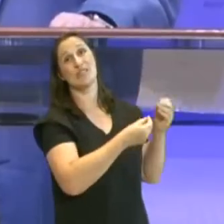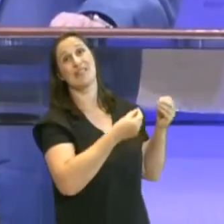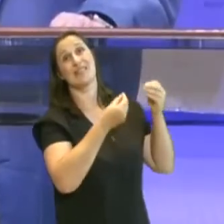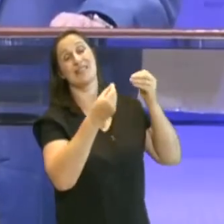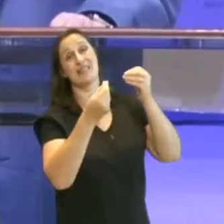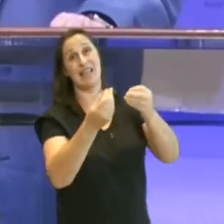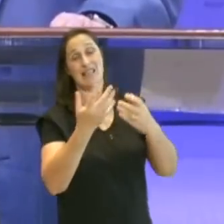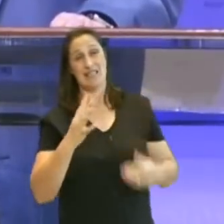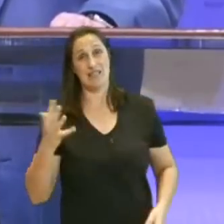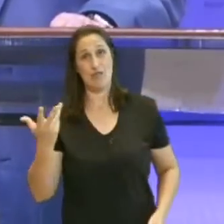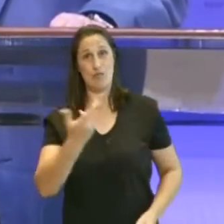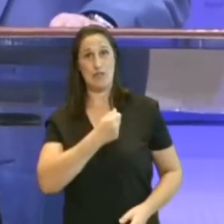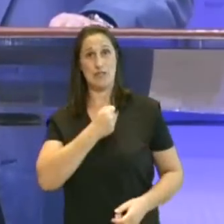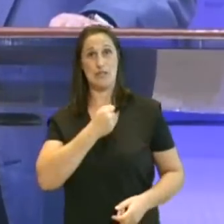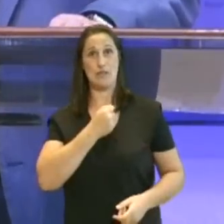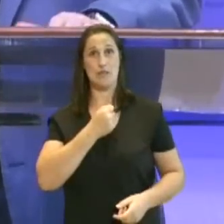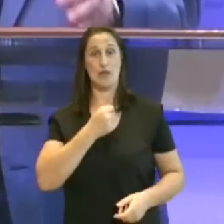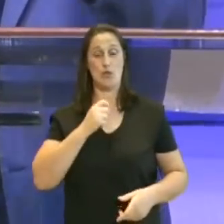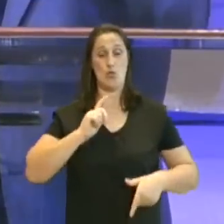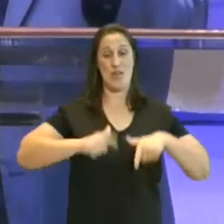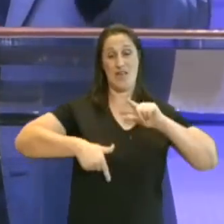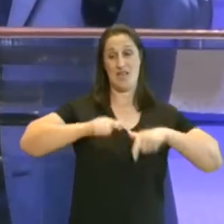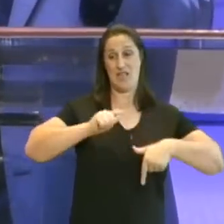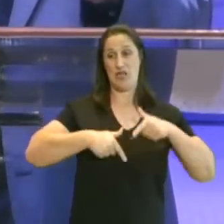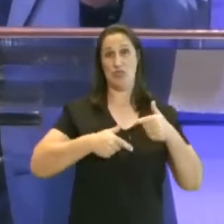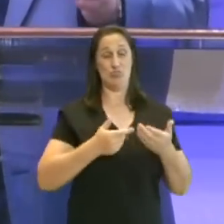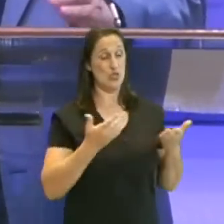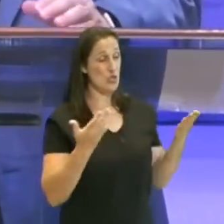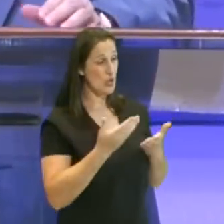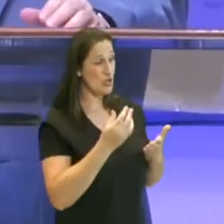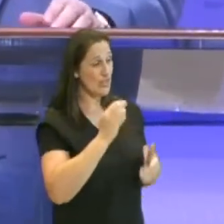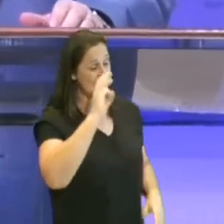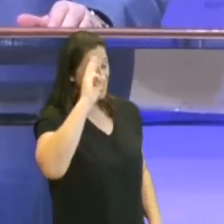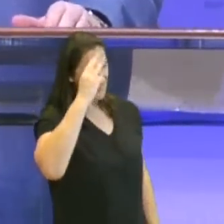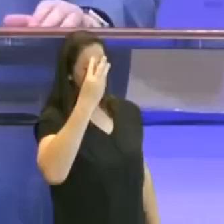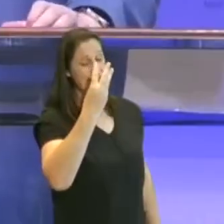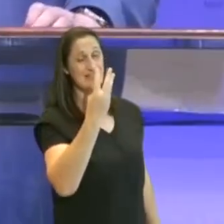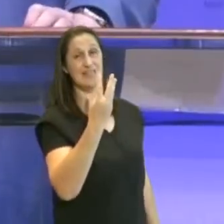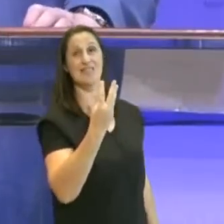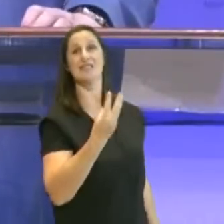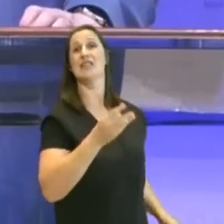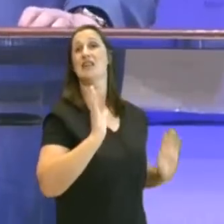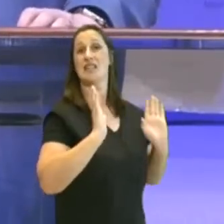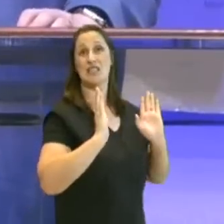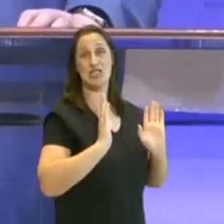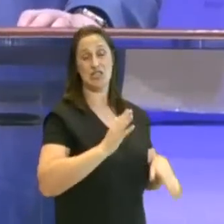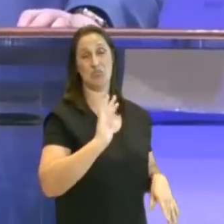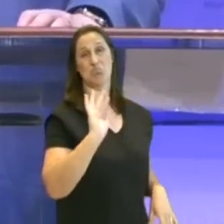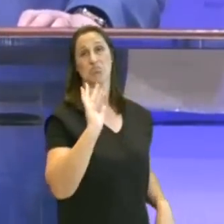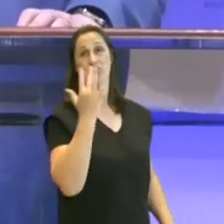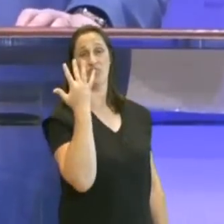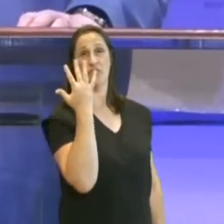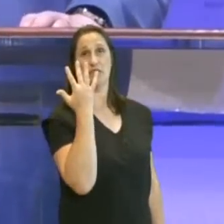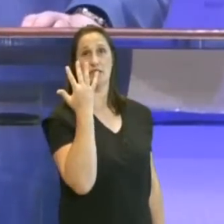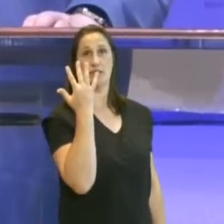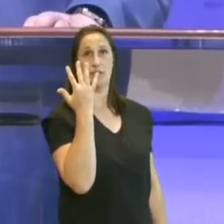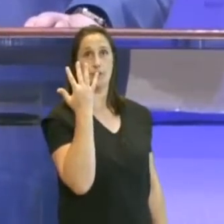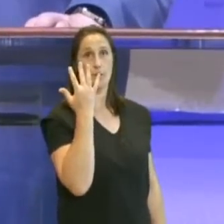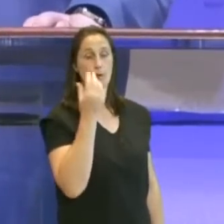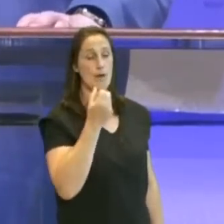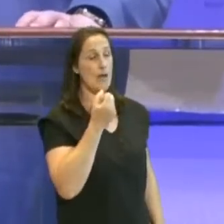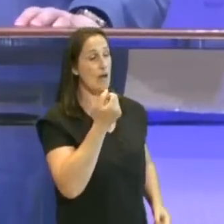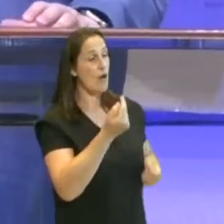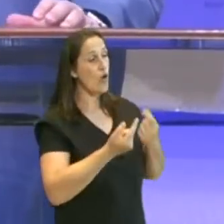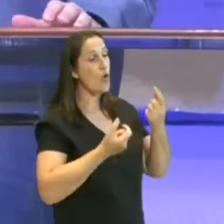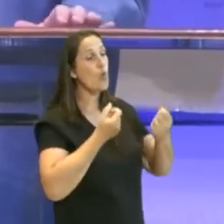Israel. E hoje é o 3º dia desde que tudo isso aconteceu. Algumas das mulheres